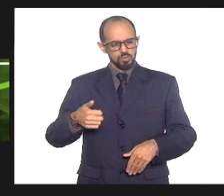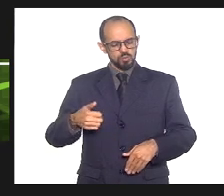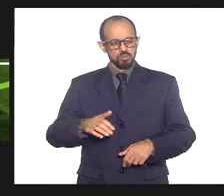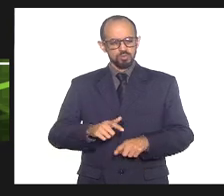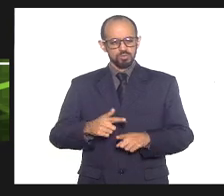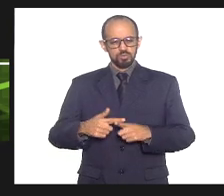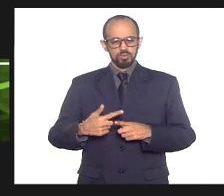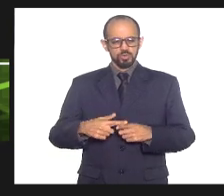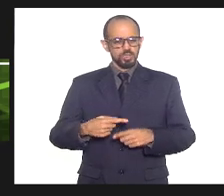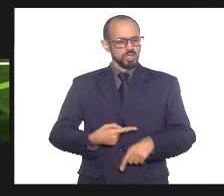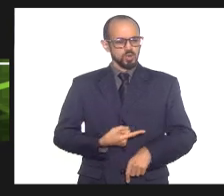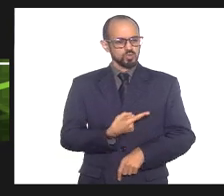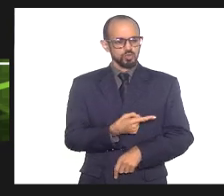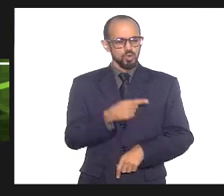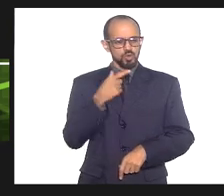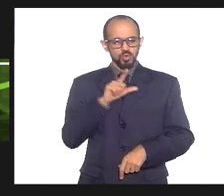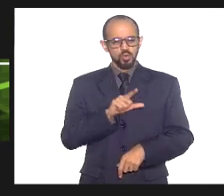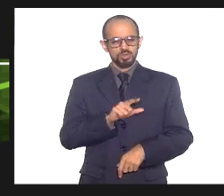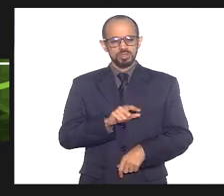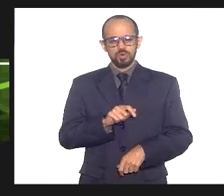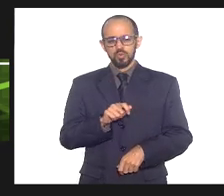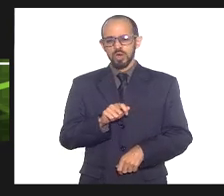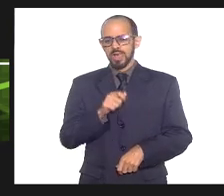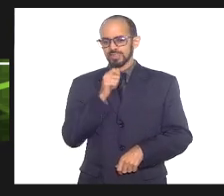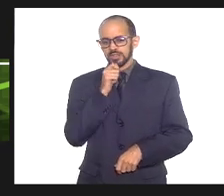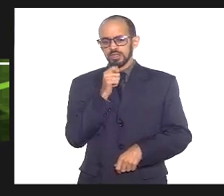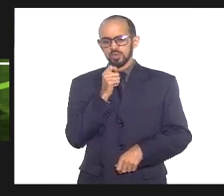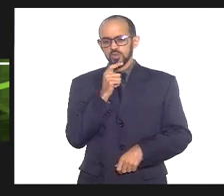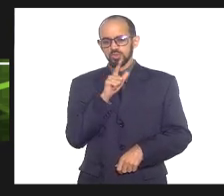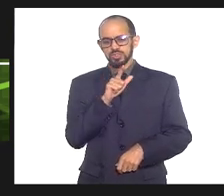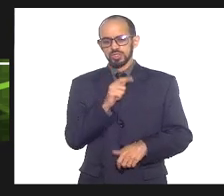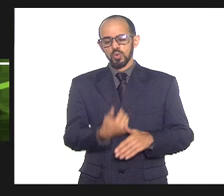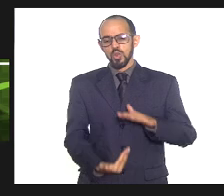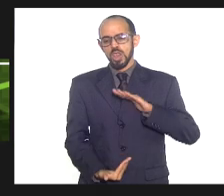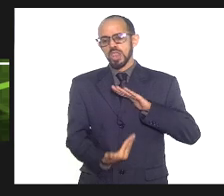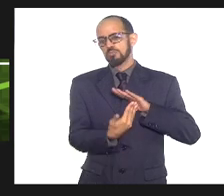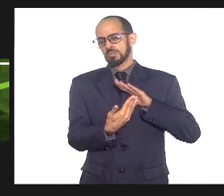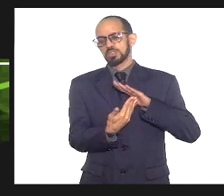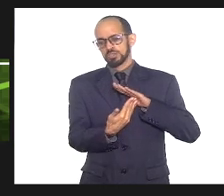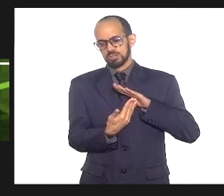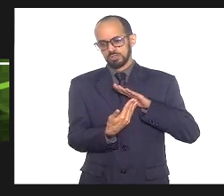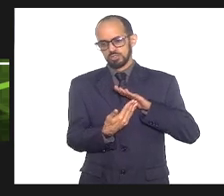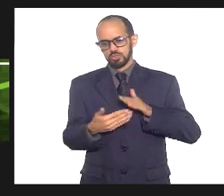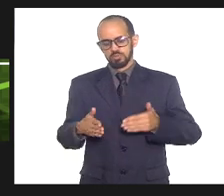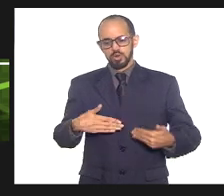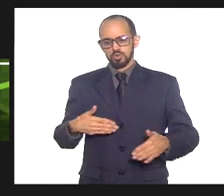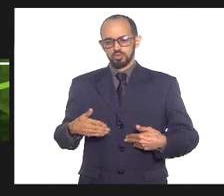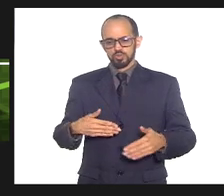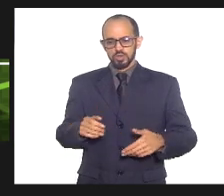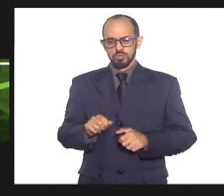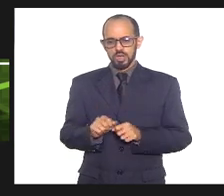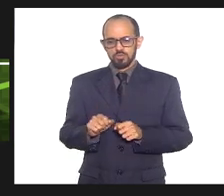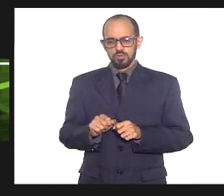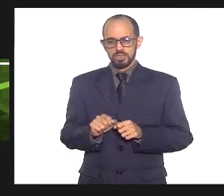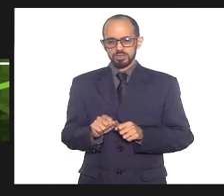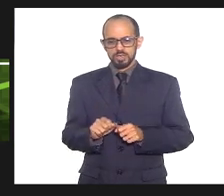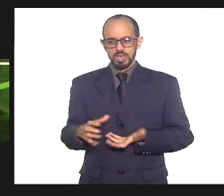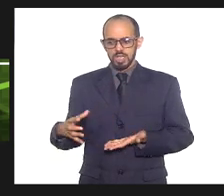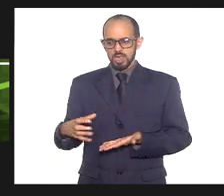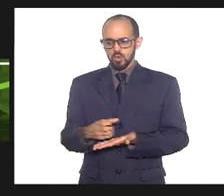porque o senhor não atingiu ainda limites para fazer recolhimento